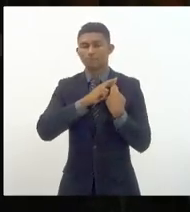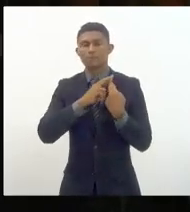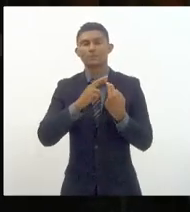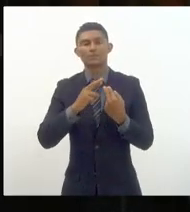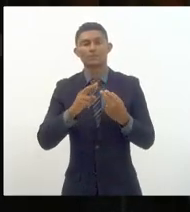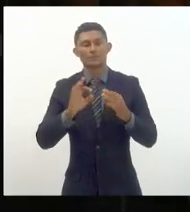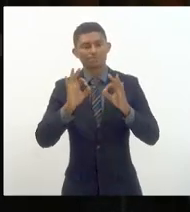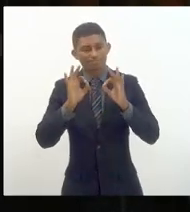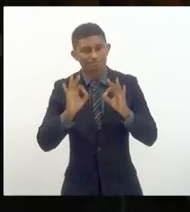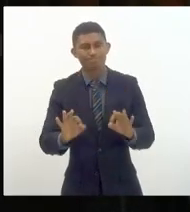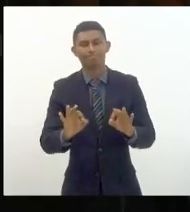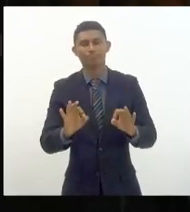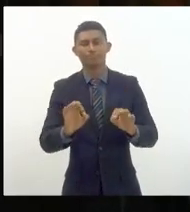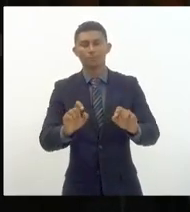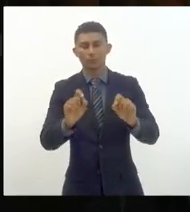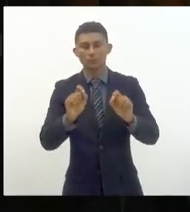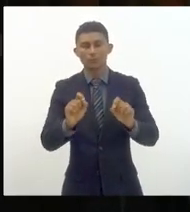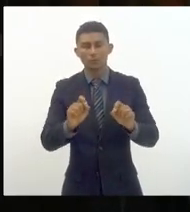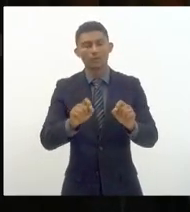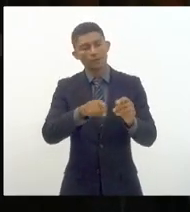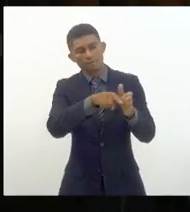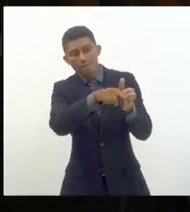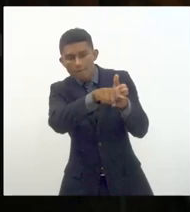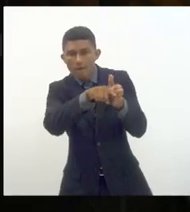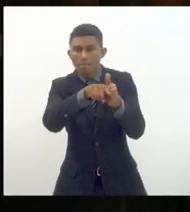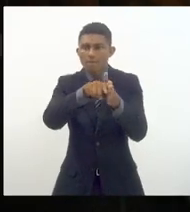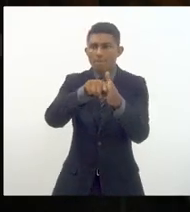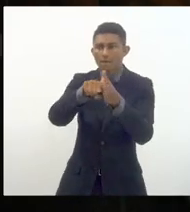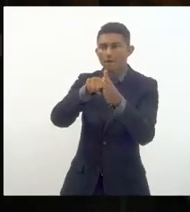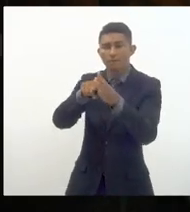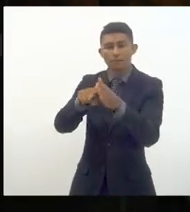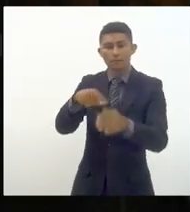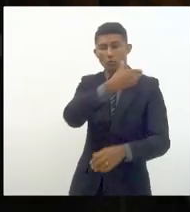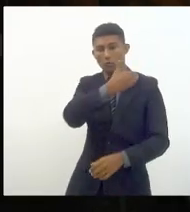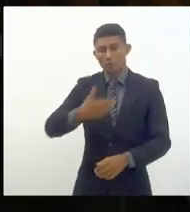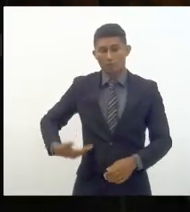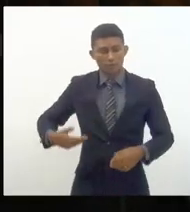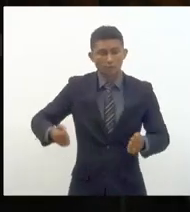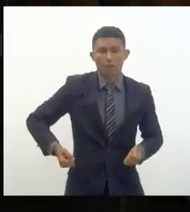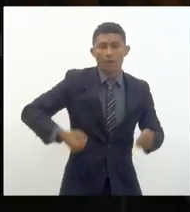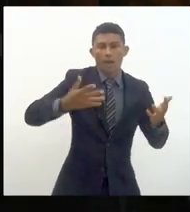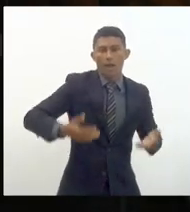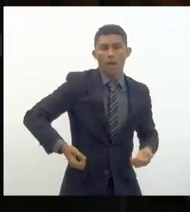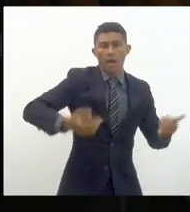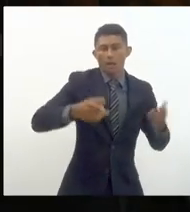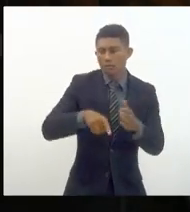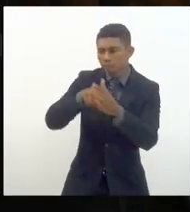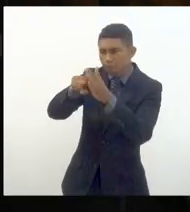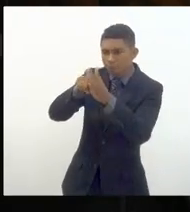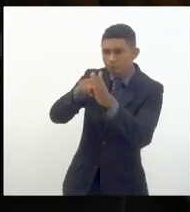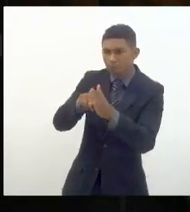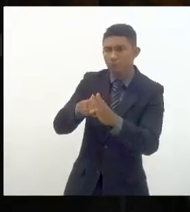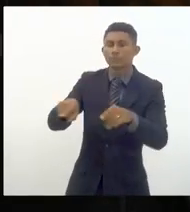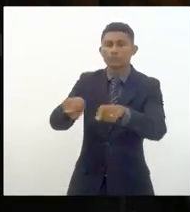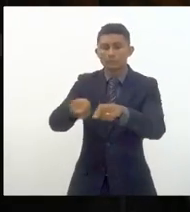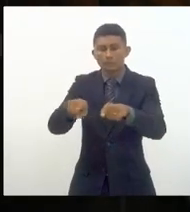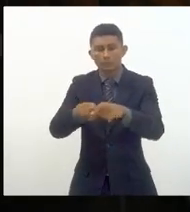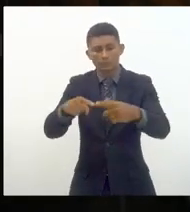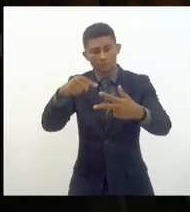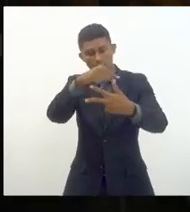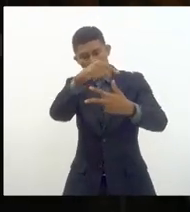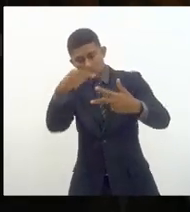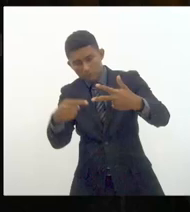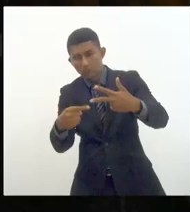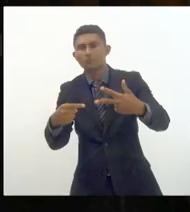a nossa de fiscalizar os gastos públicos e os poderes tanto Aqui